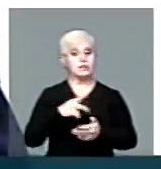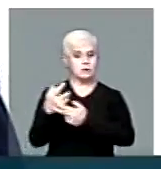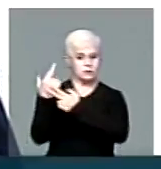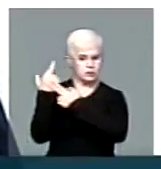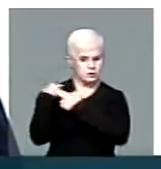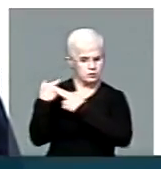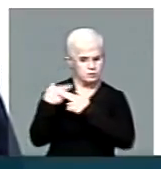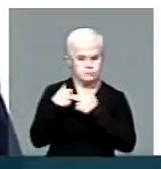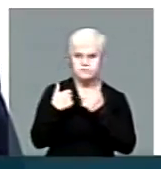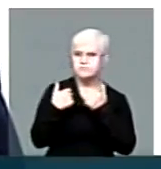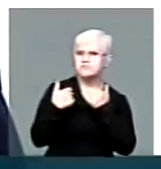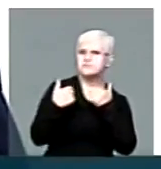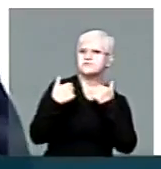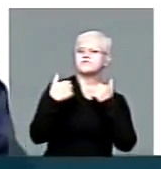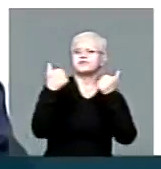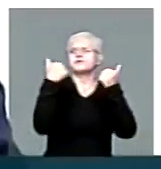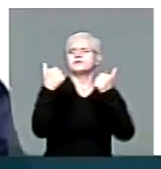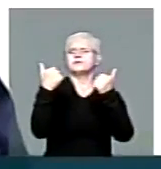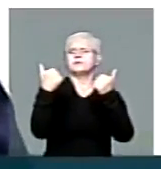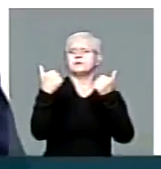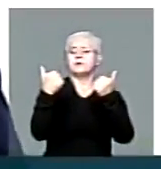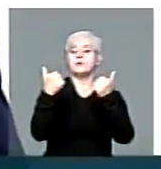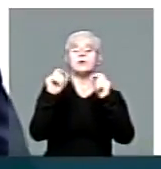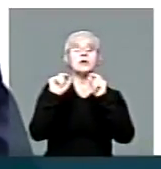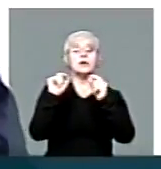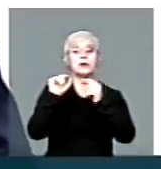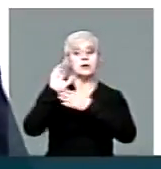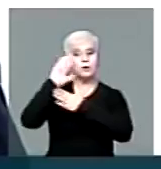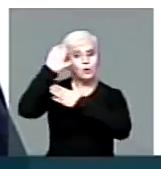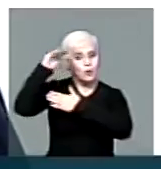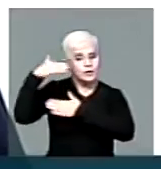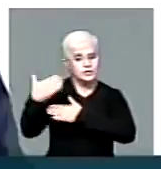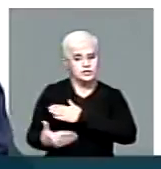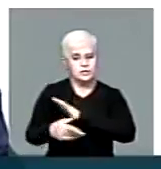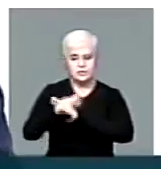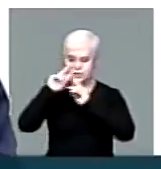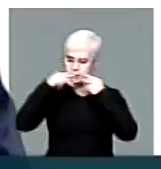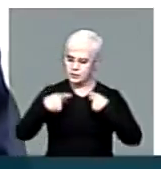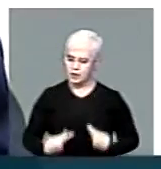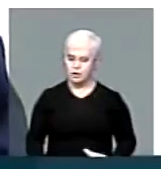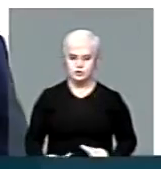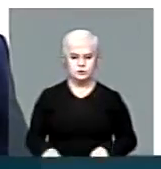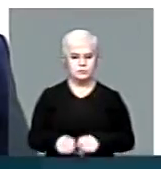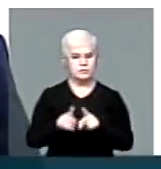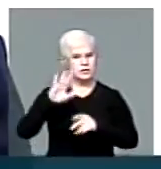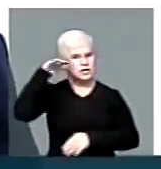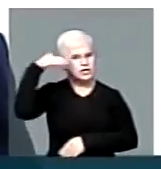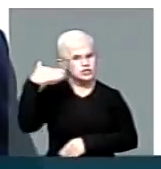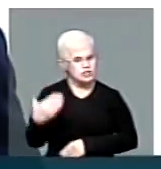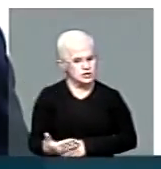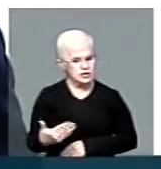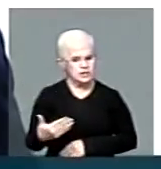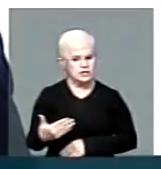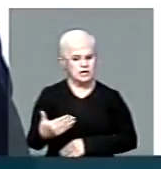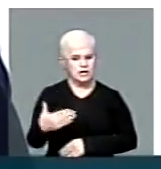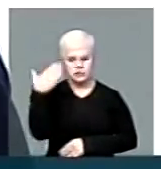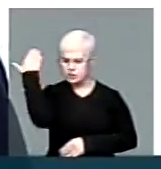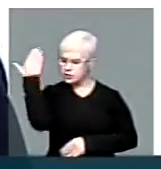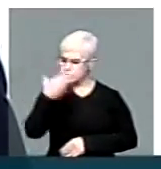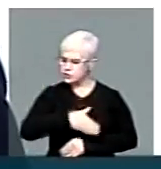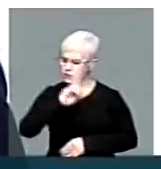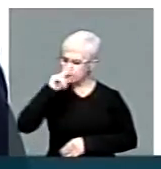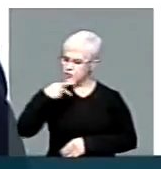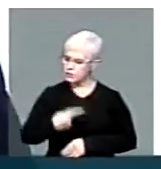compromisso maior com a dignidade humana. E a dignidade humana passa